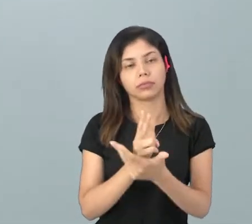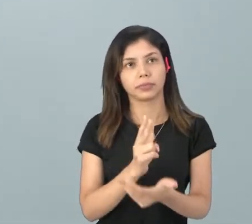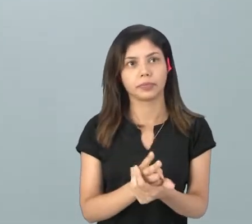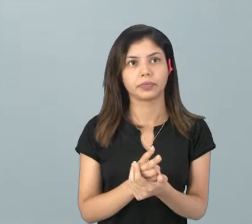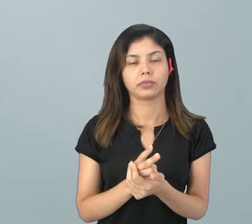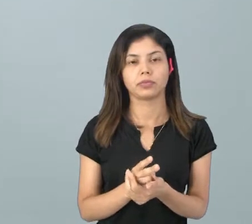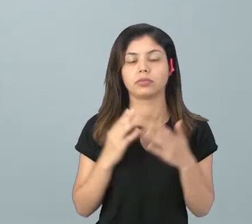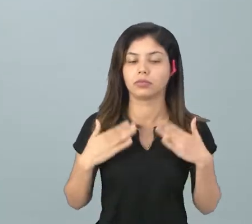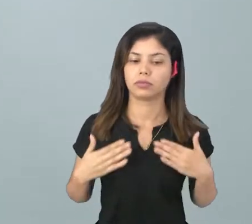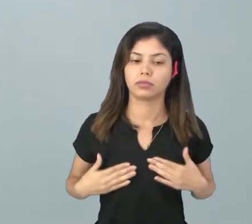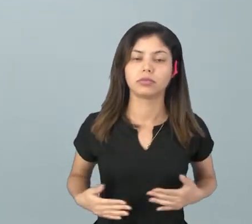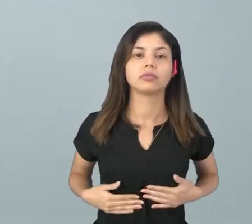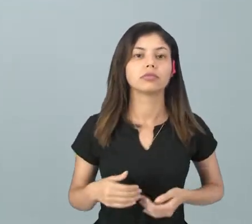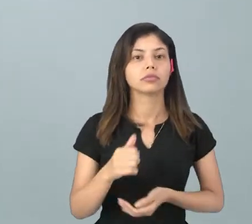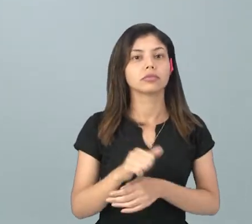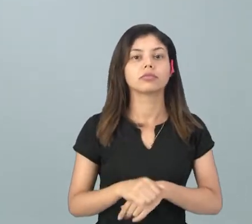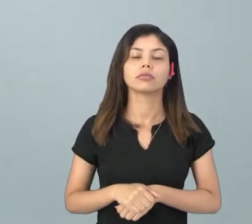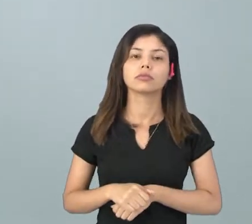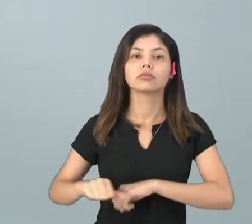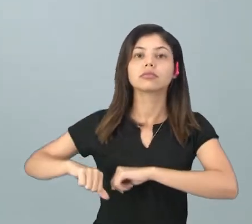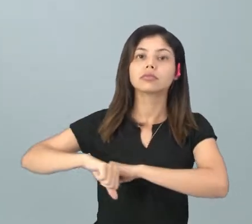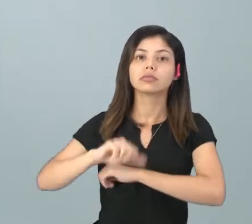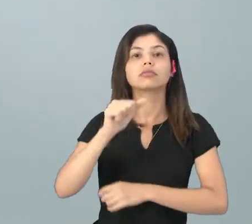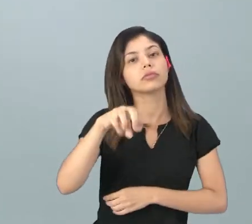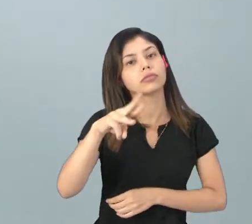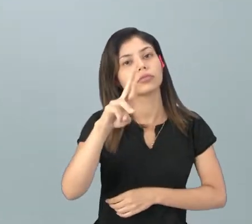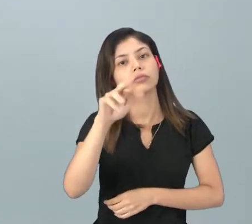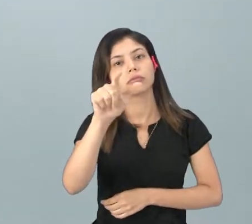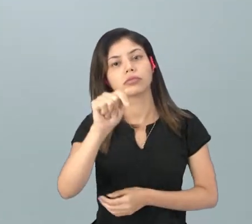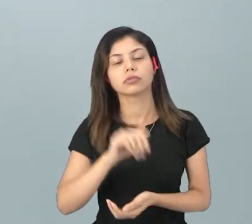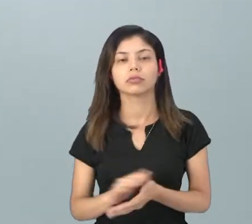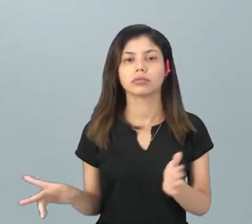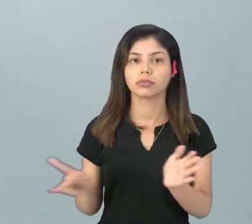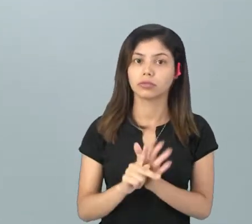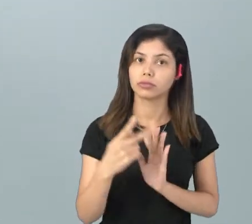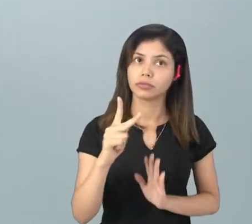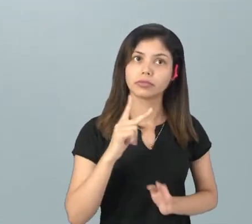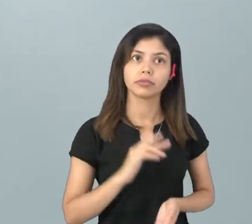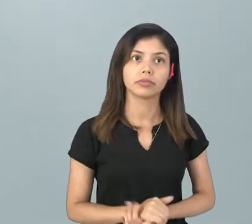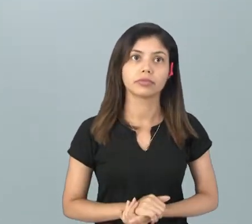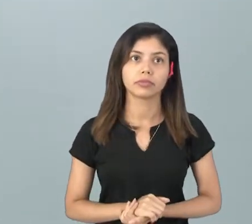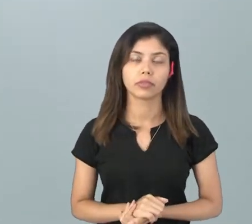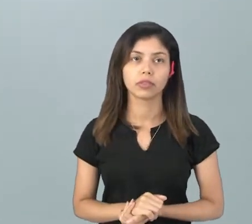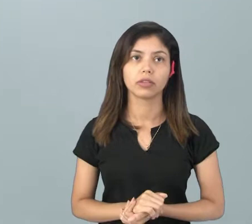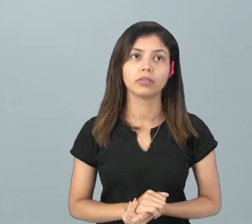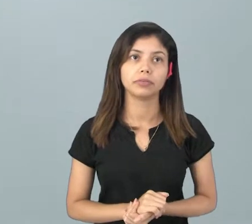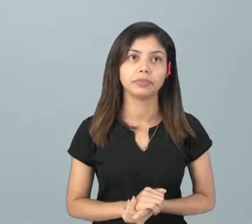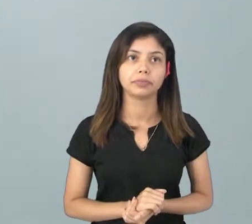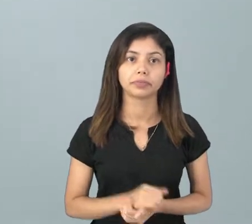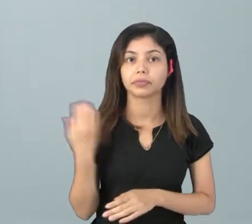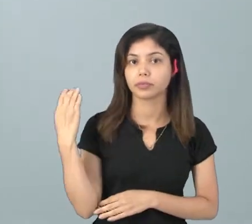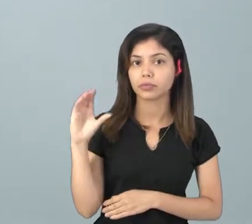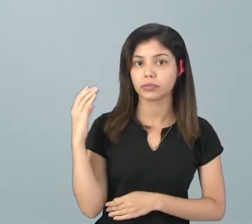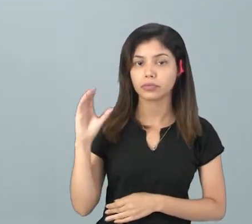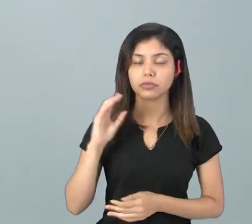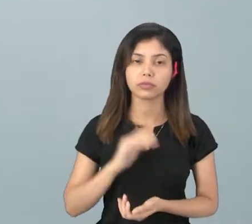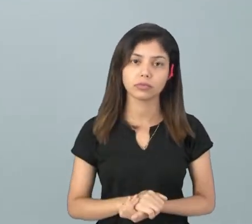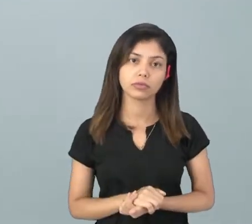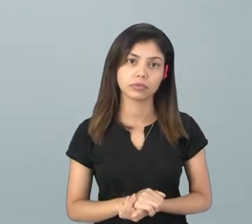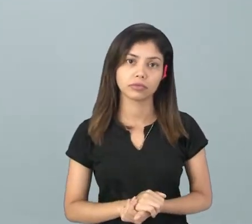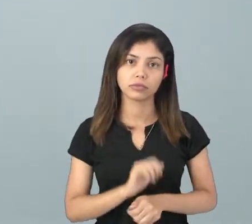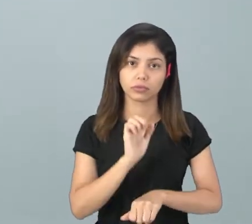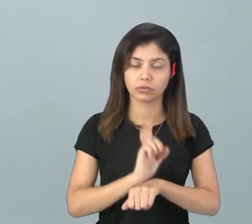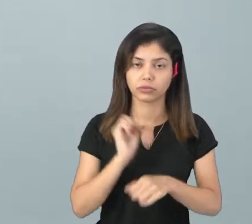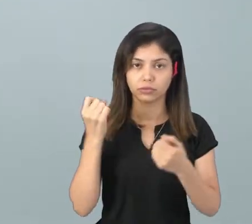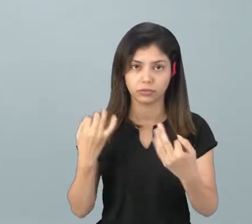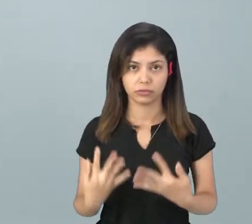integridade física e moral da sua membresia. Então, se a ciência que está amparado pelo Estado